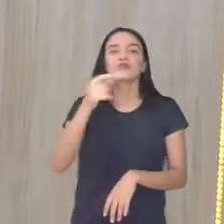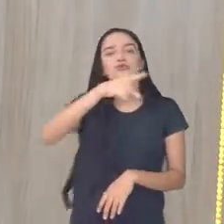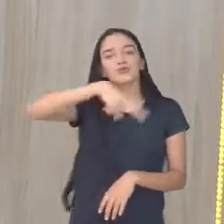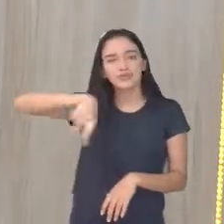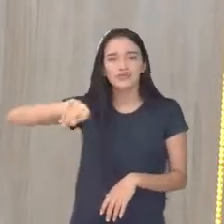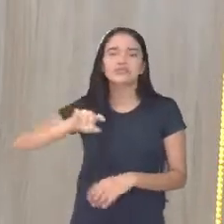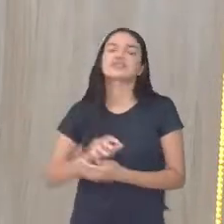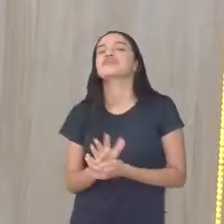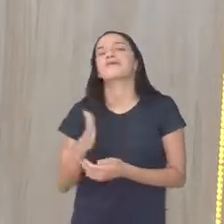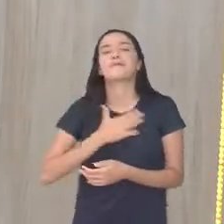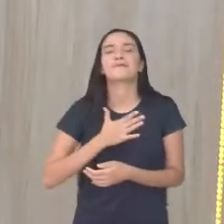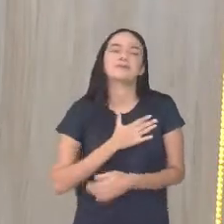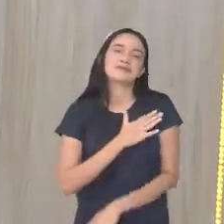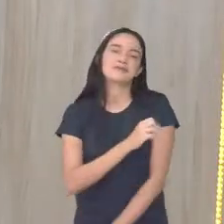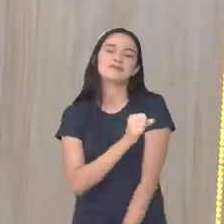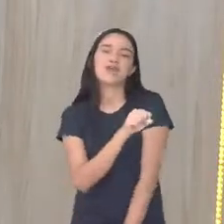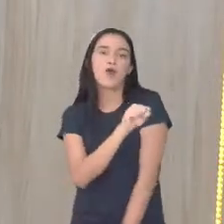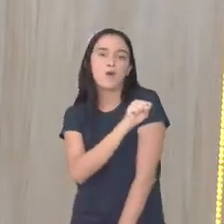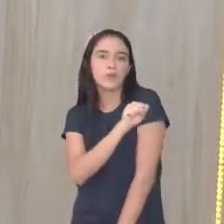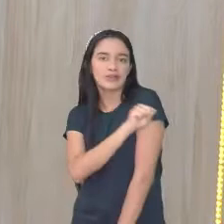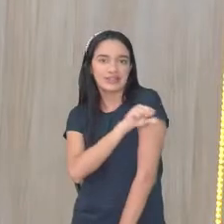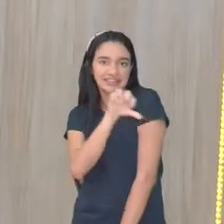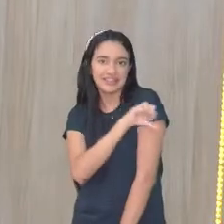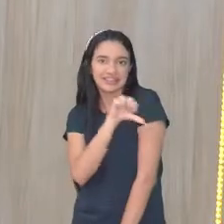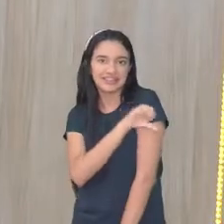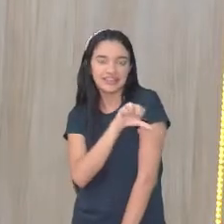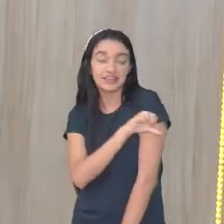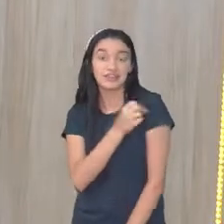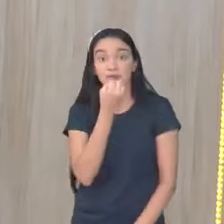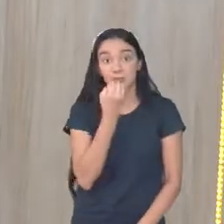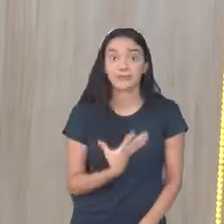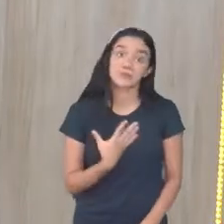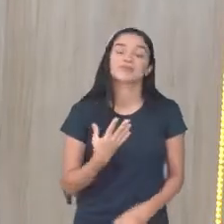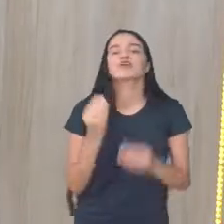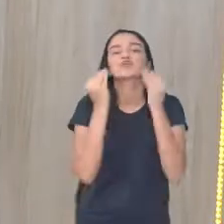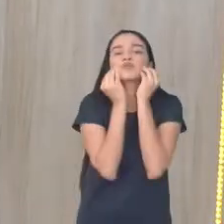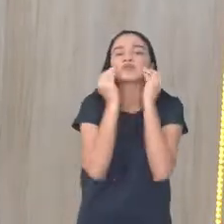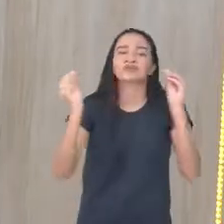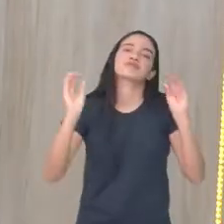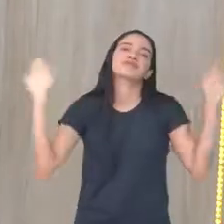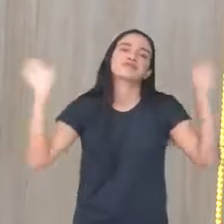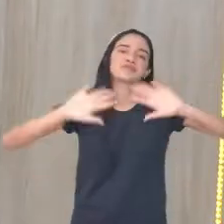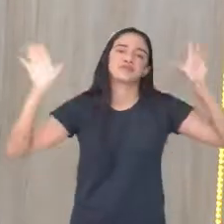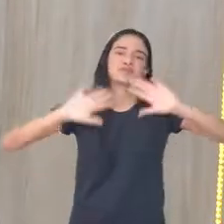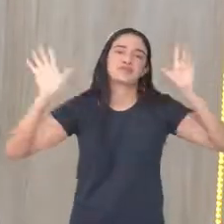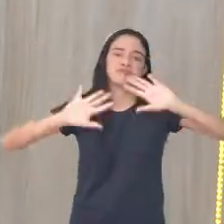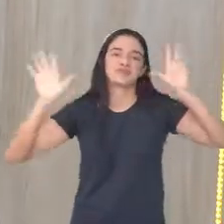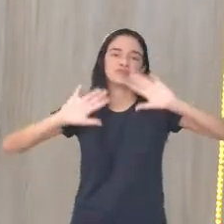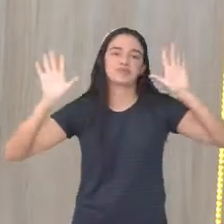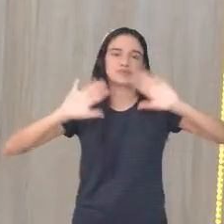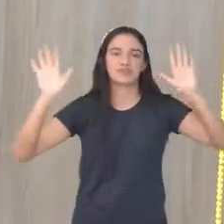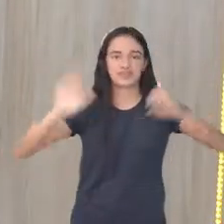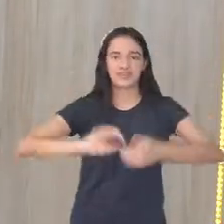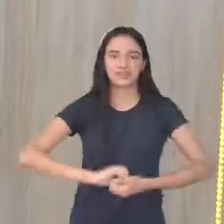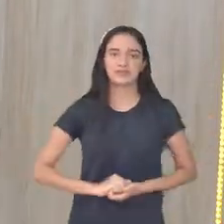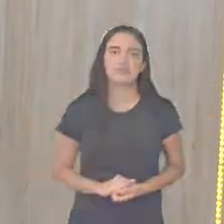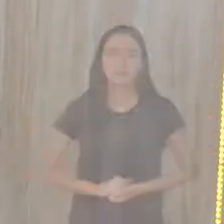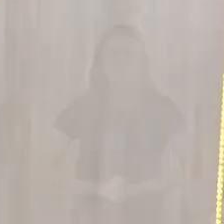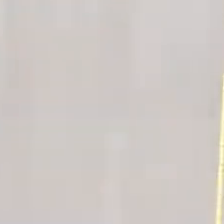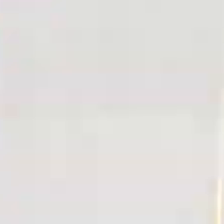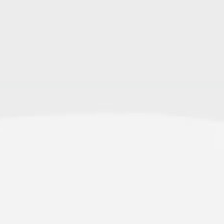né? De mudar e de você projetar ali aquilo que você realmente gostaria. E há também essa coisa da individualidade,